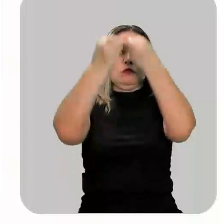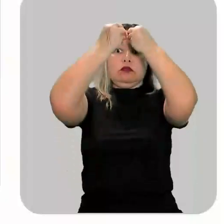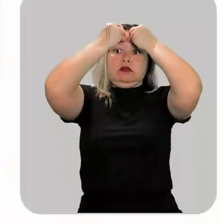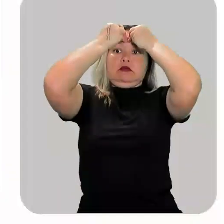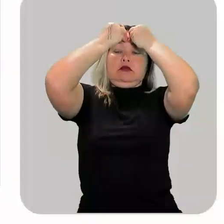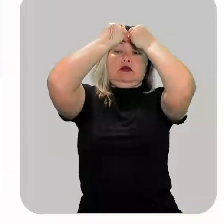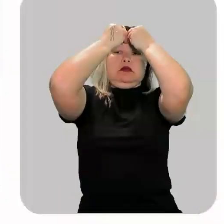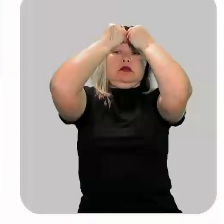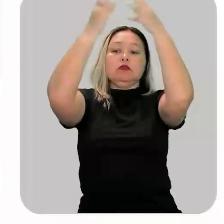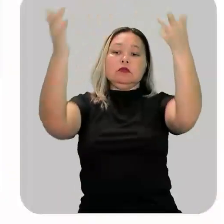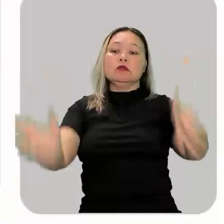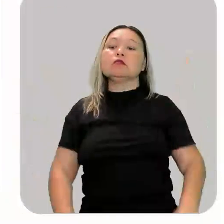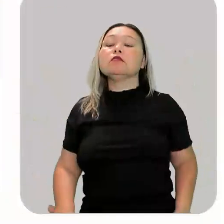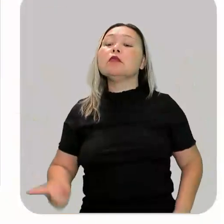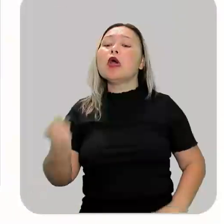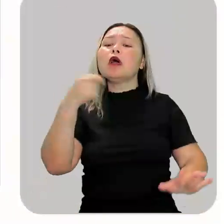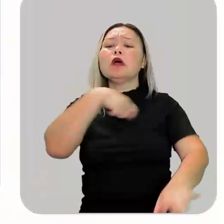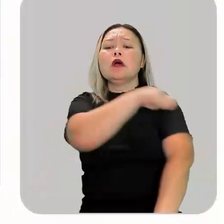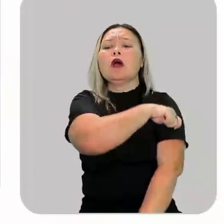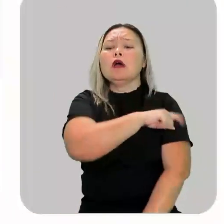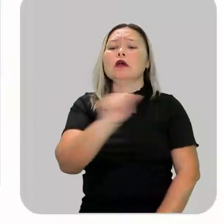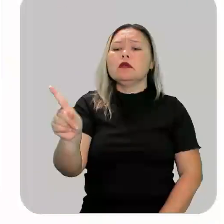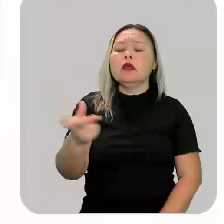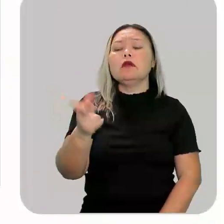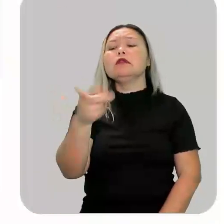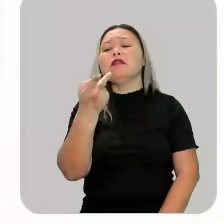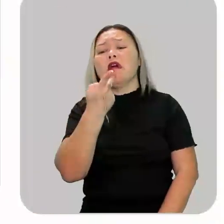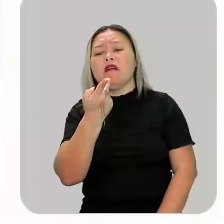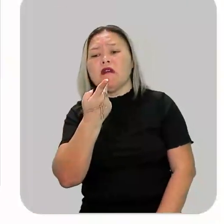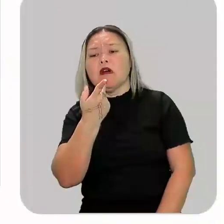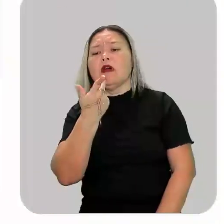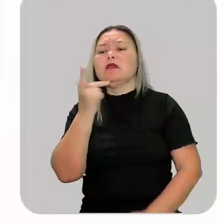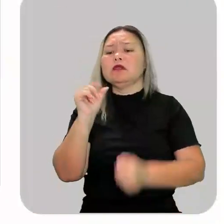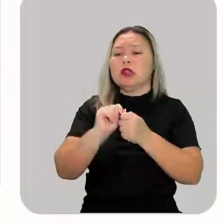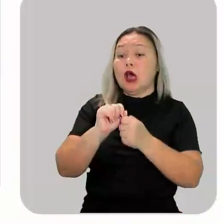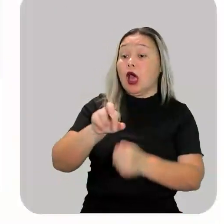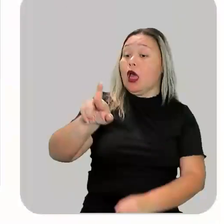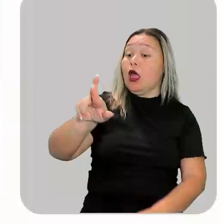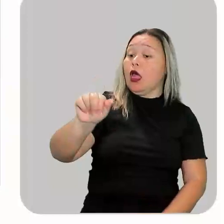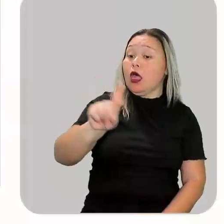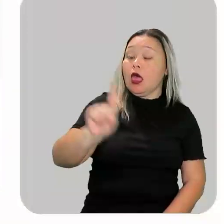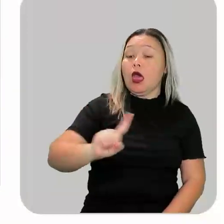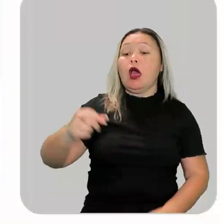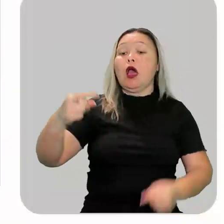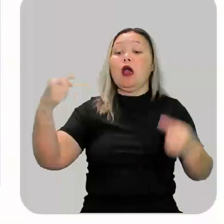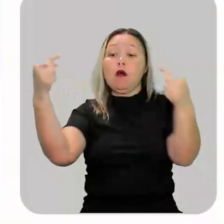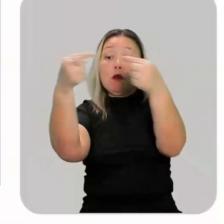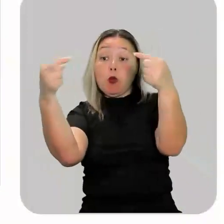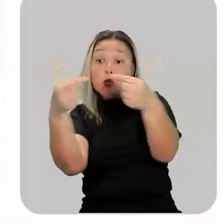a todas. E aí os alunos perguntam, vocês não ficavam falando que cai tanta razão,